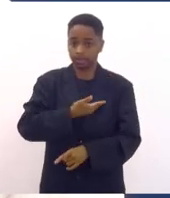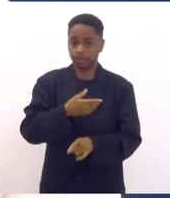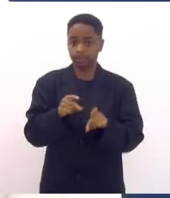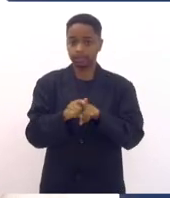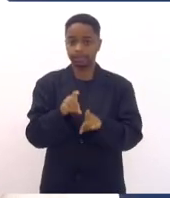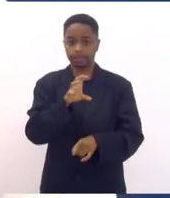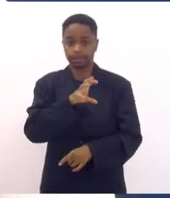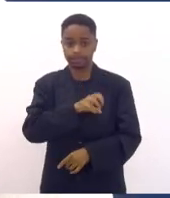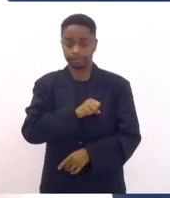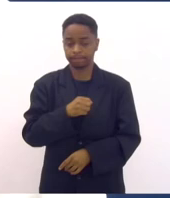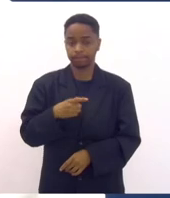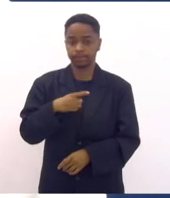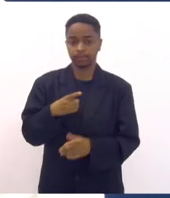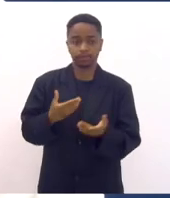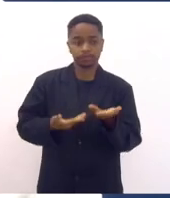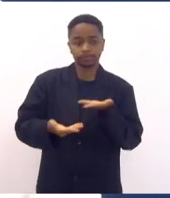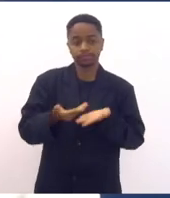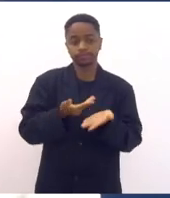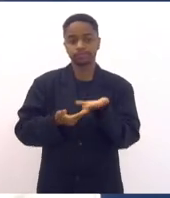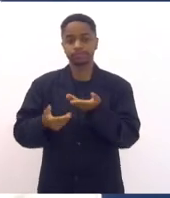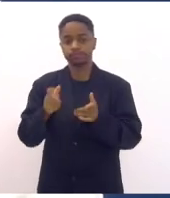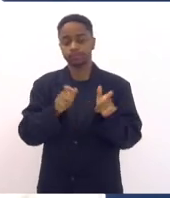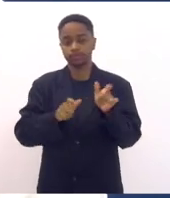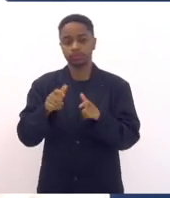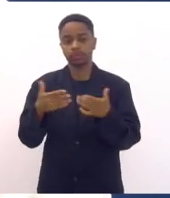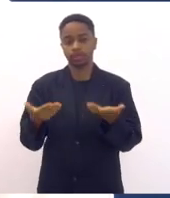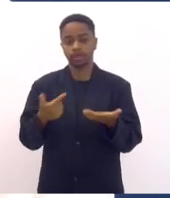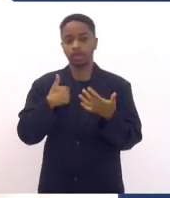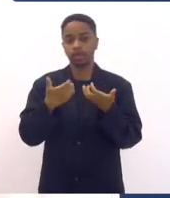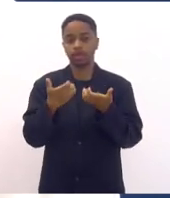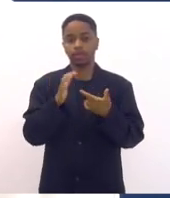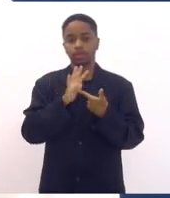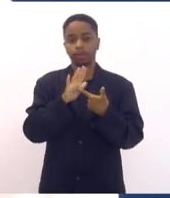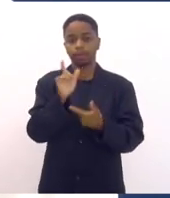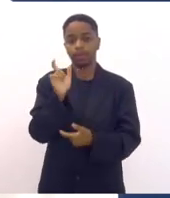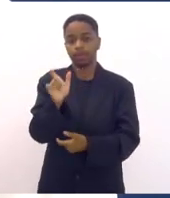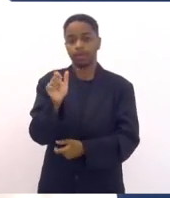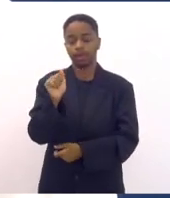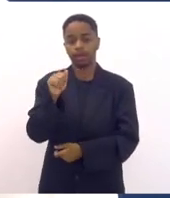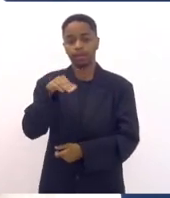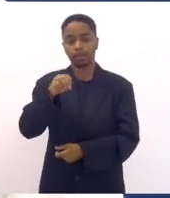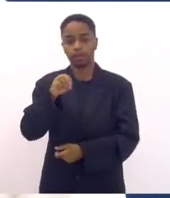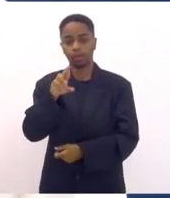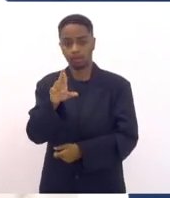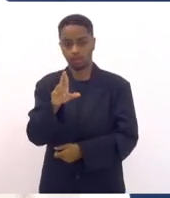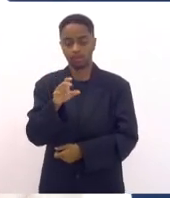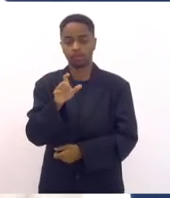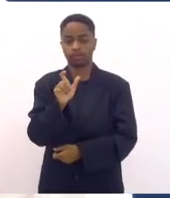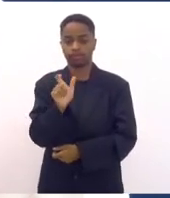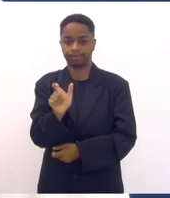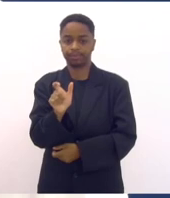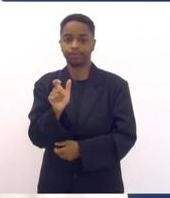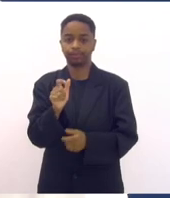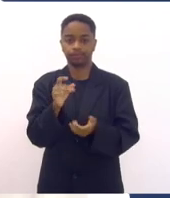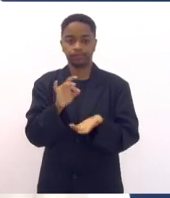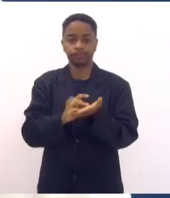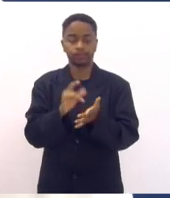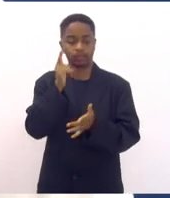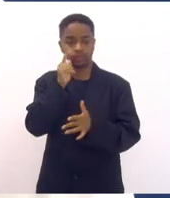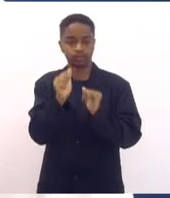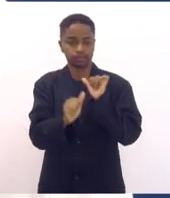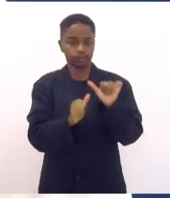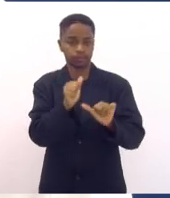existe entre as pessoas e eu quero trazer aqui a palavra amor porque é essa palavra que vai transformar a